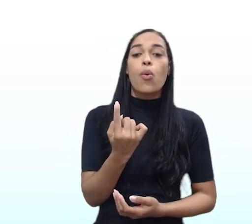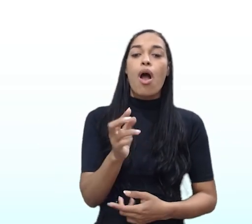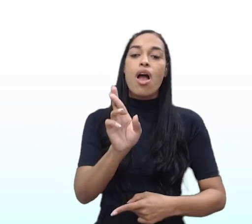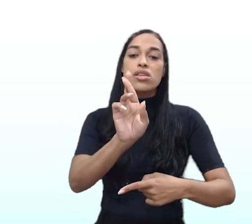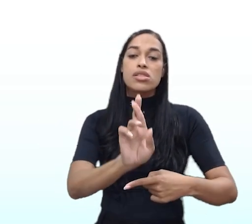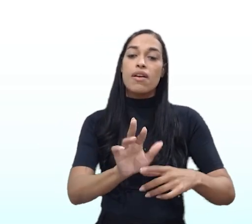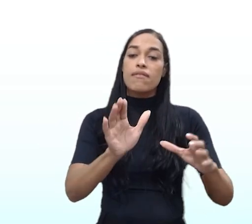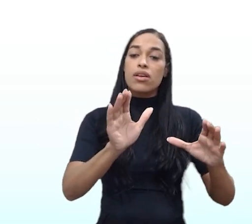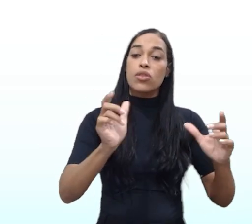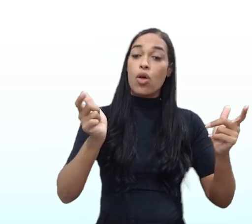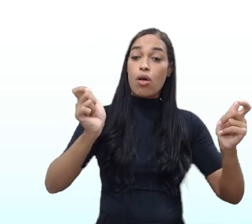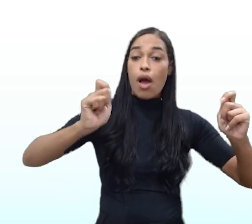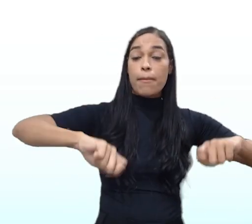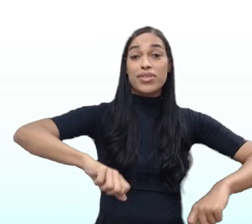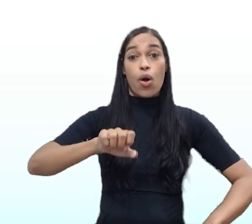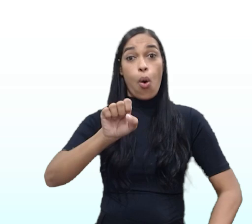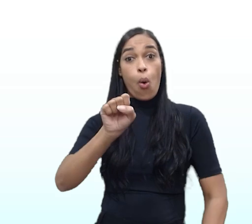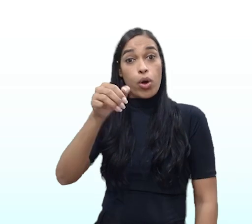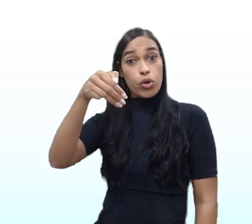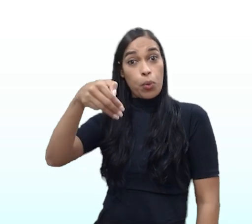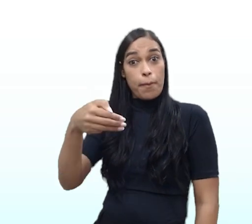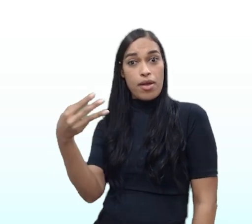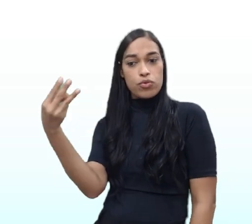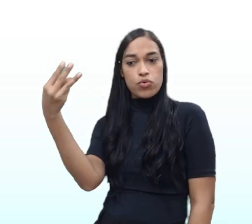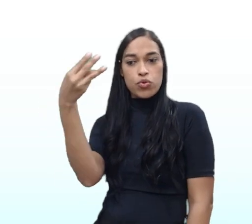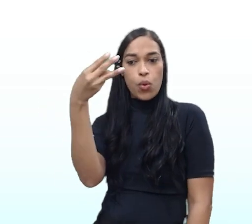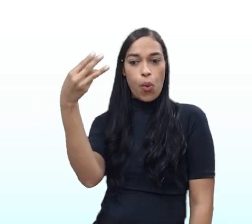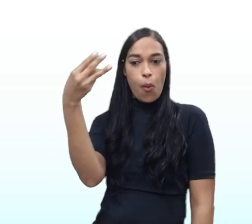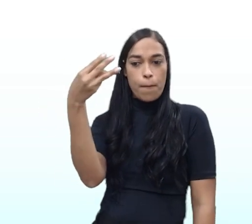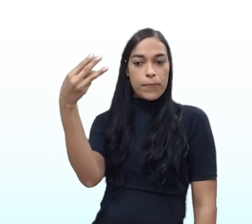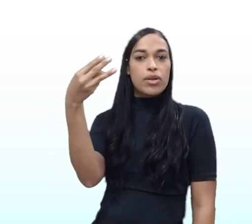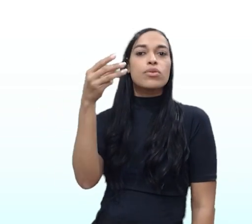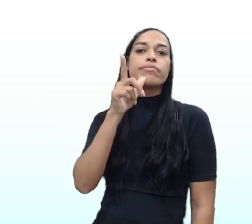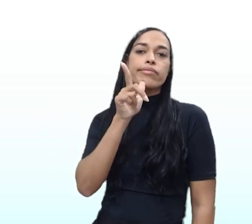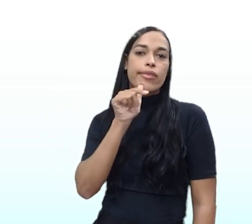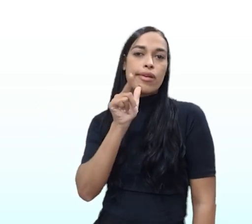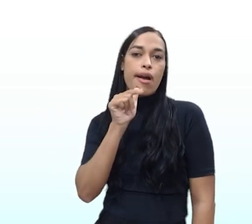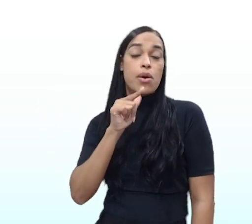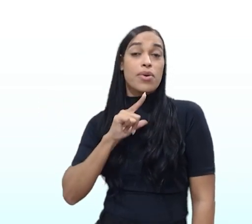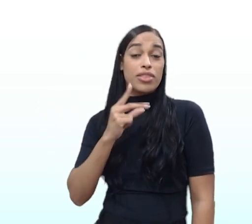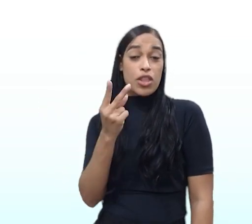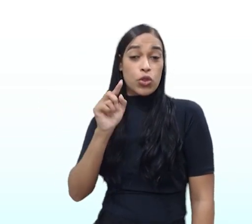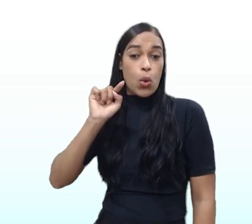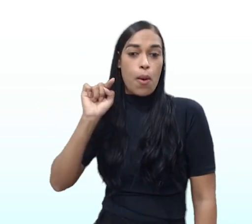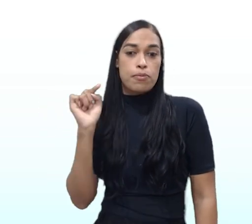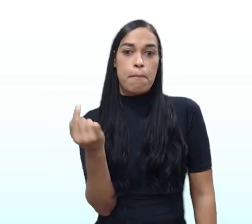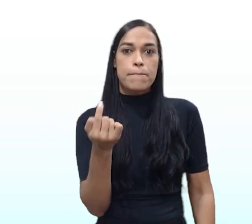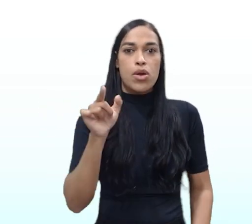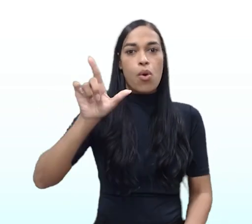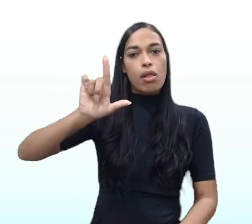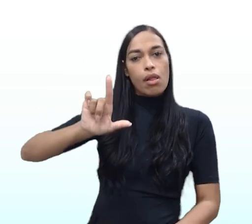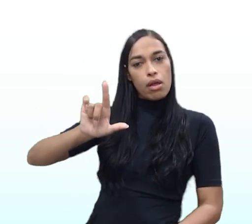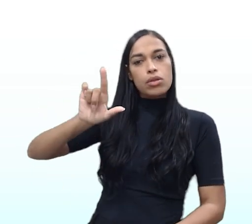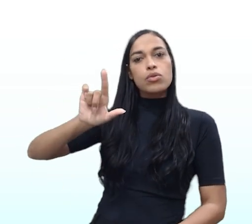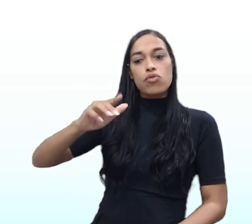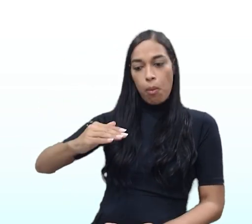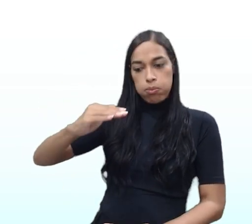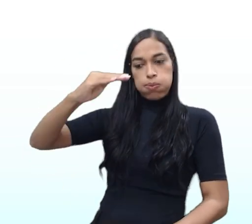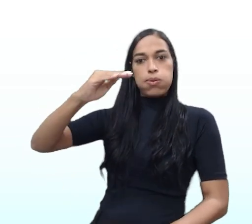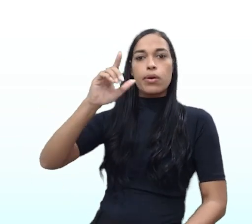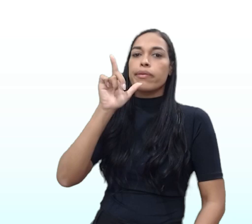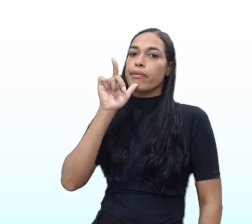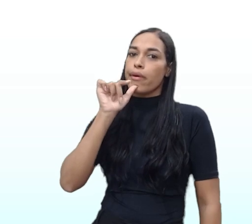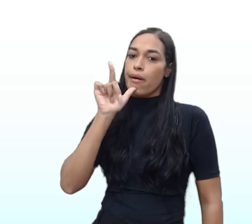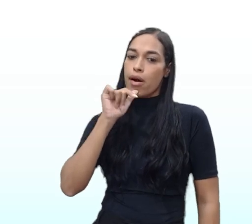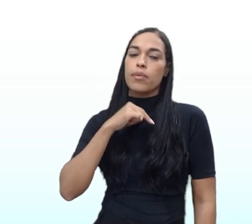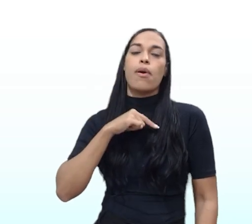reservatório com capacidade para 8 metros cúbicos de água, está com 2.000 litros de água. Eles adoram isso,